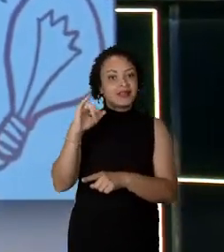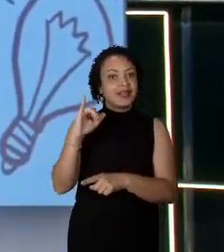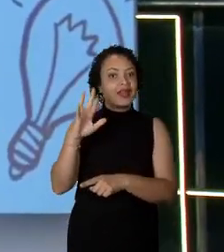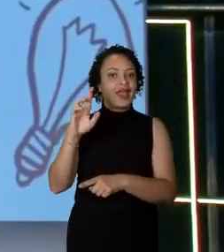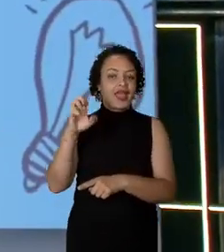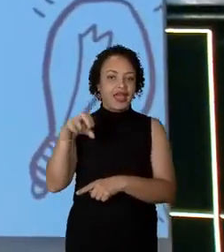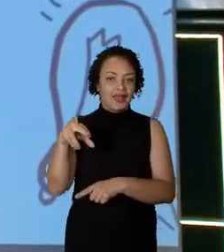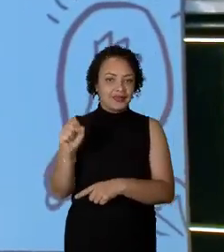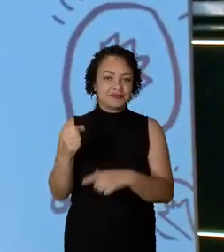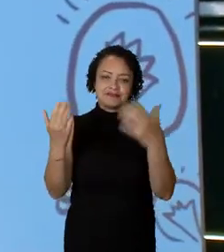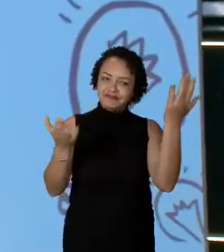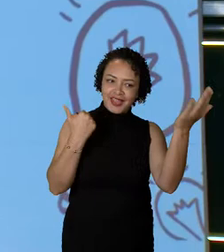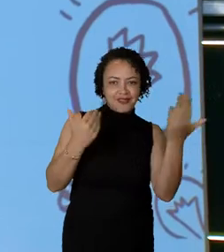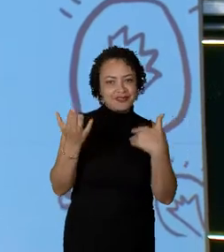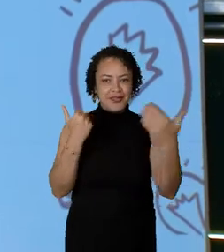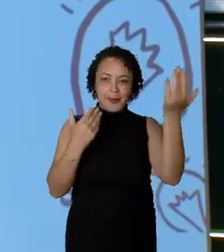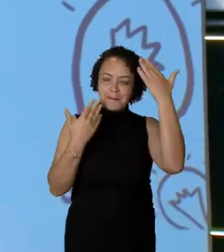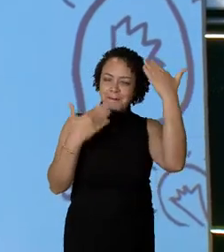cheguem mais, meus parabéns.